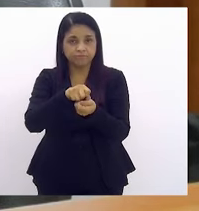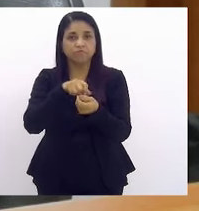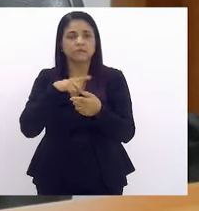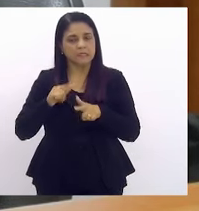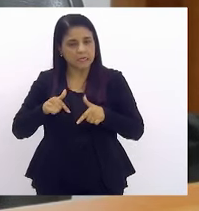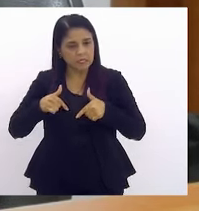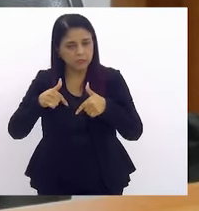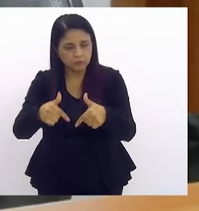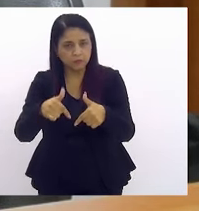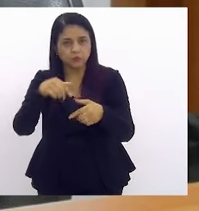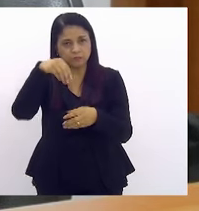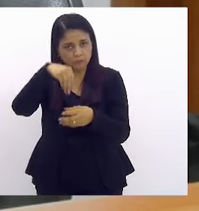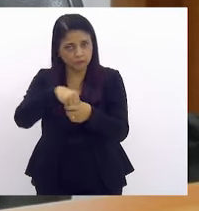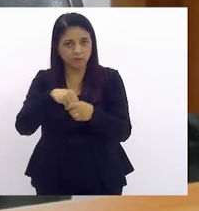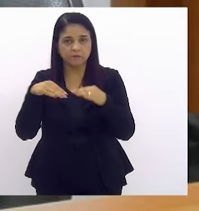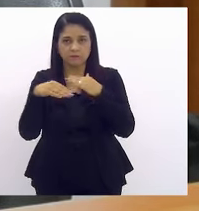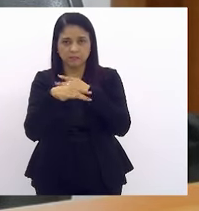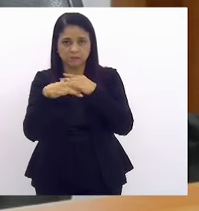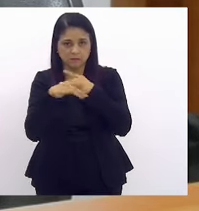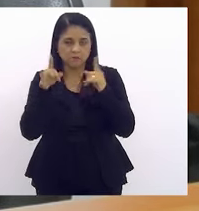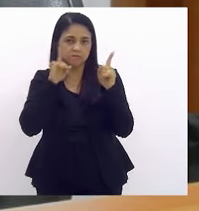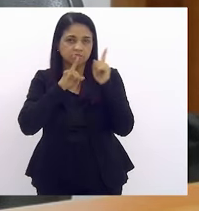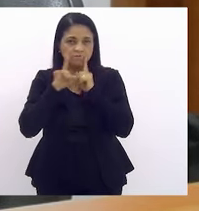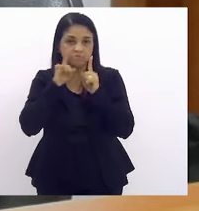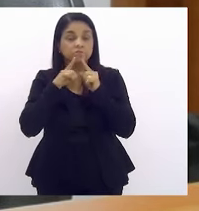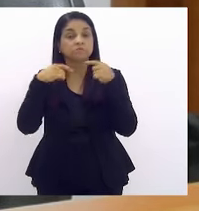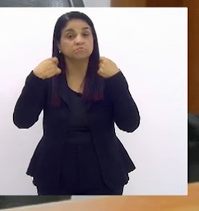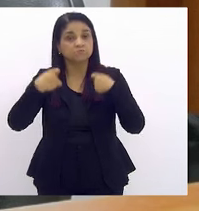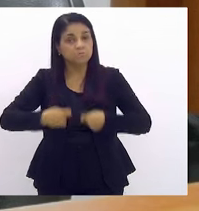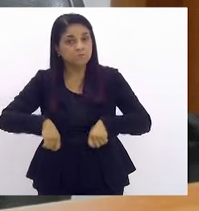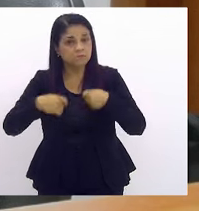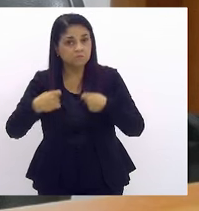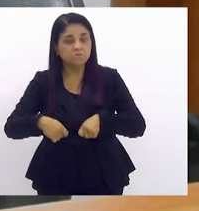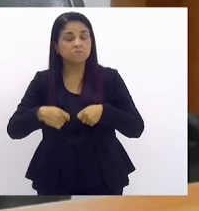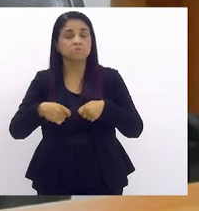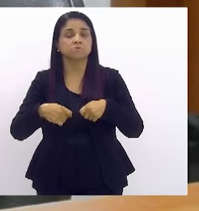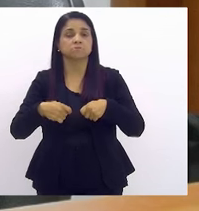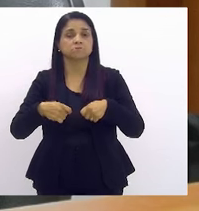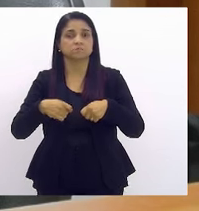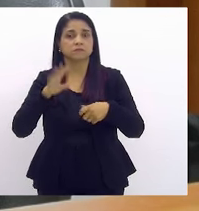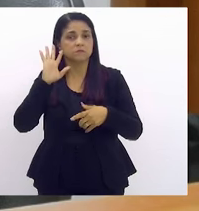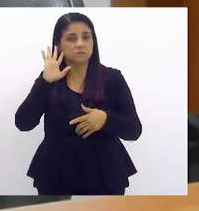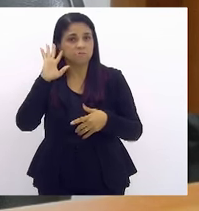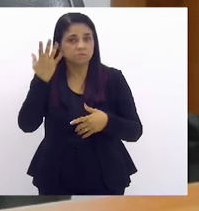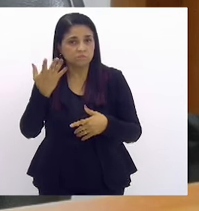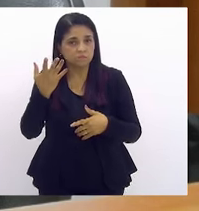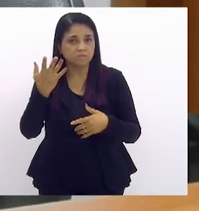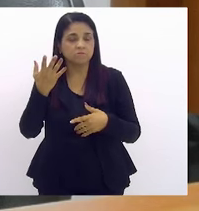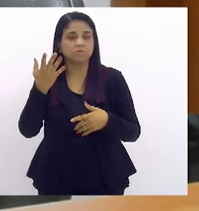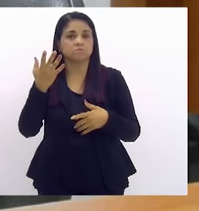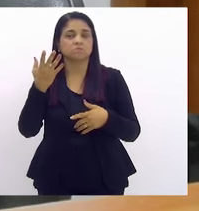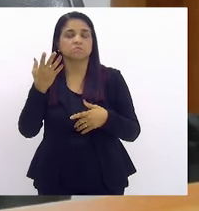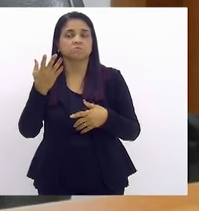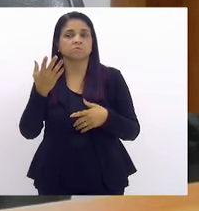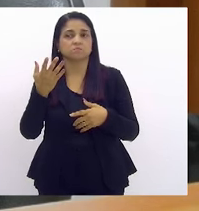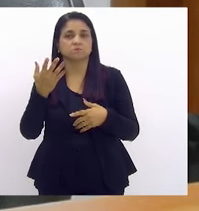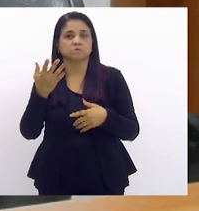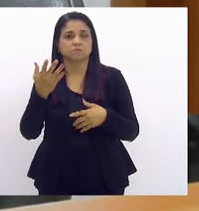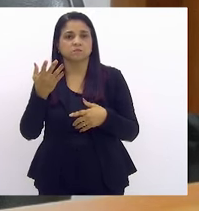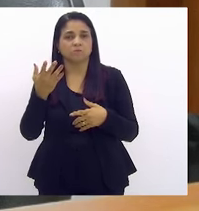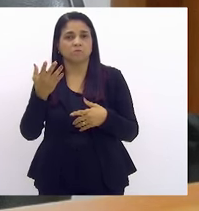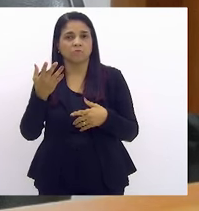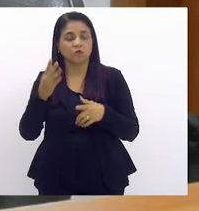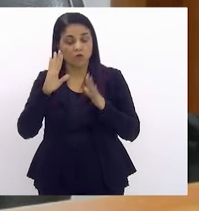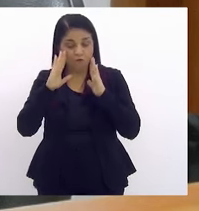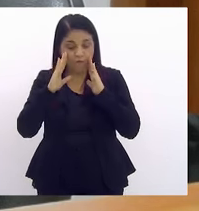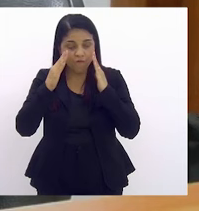aqui. E a gente precisa realmente estabelecer um prisma, estabelecer um